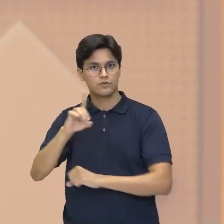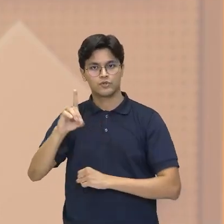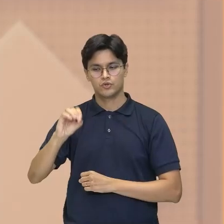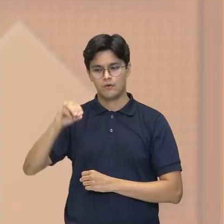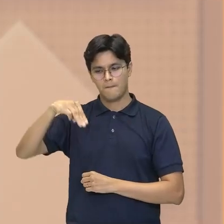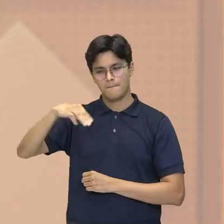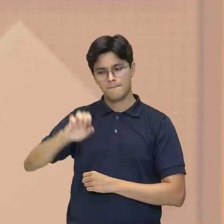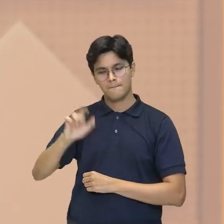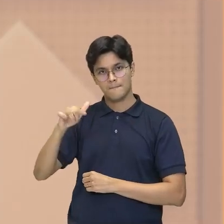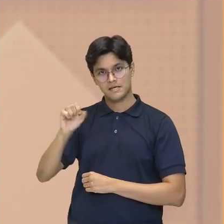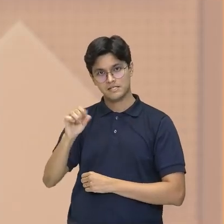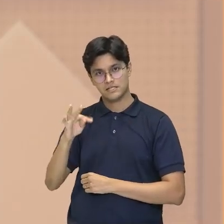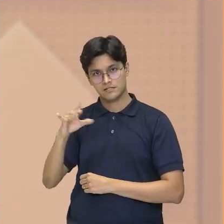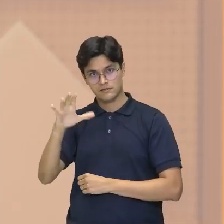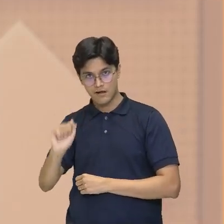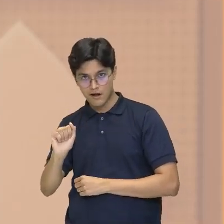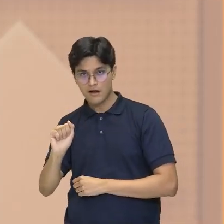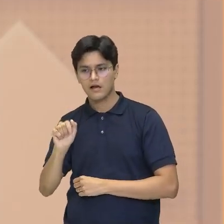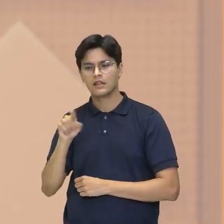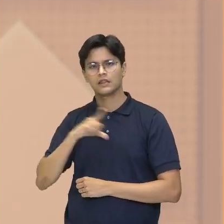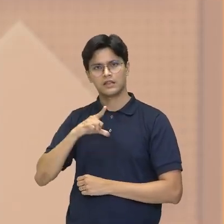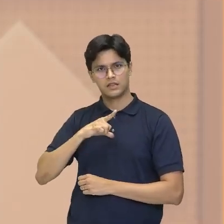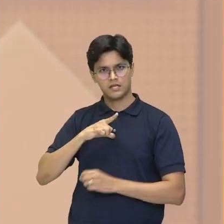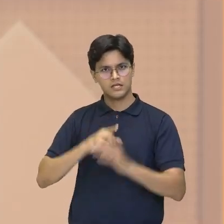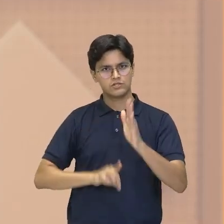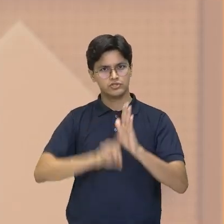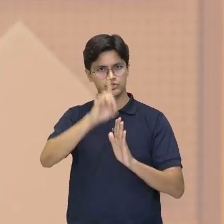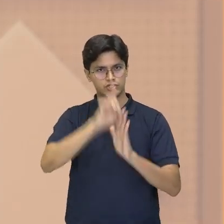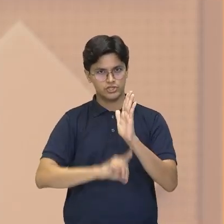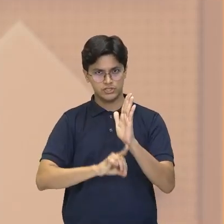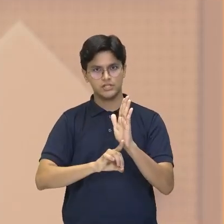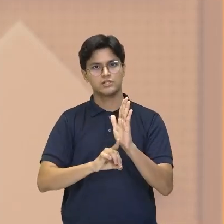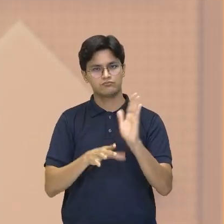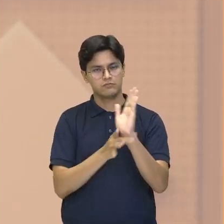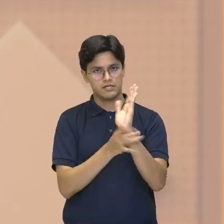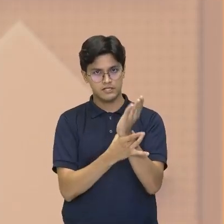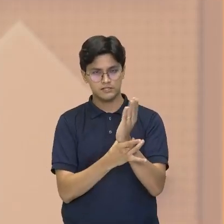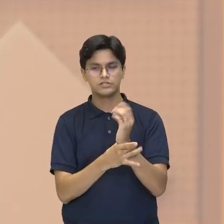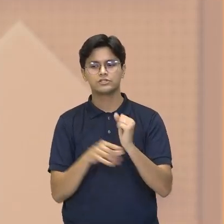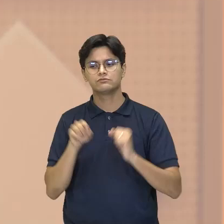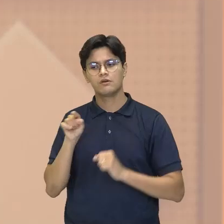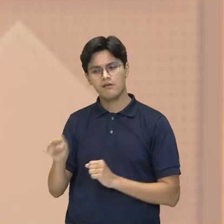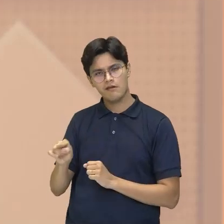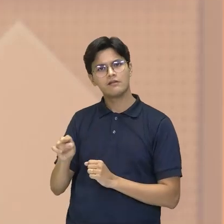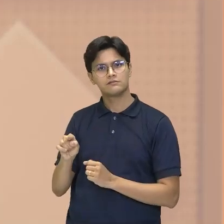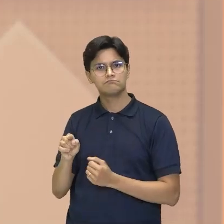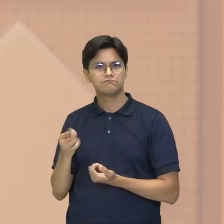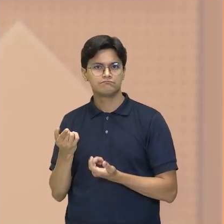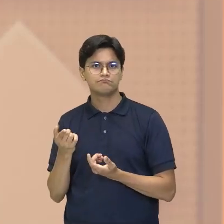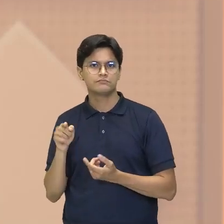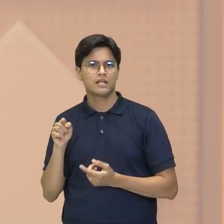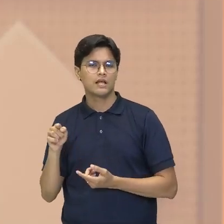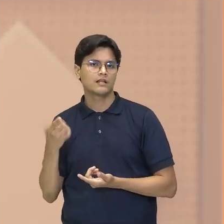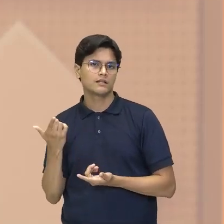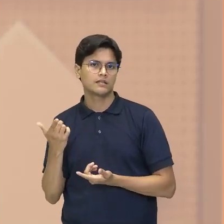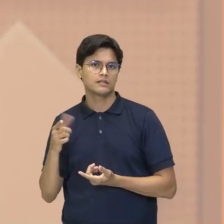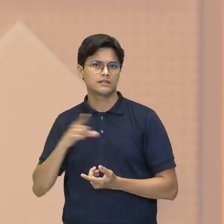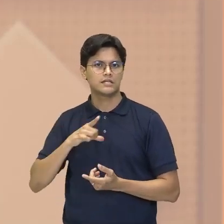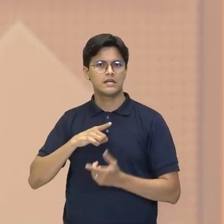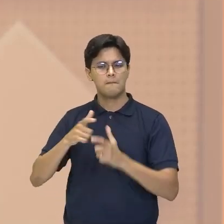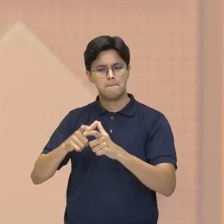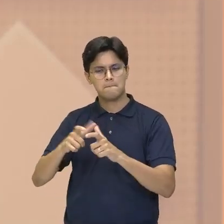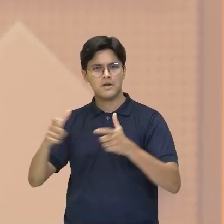direitos, eles preferiam as mulheres e as crianças. Por quê? Além de elas não oferecerem uma